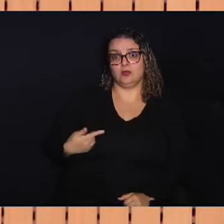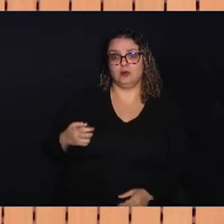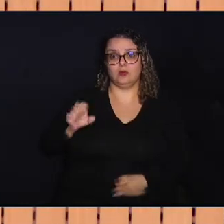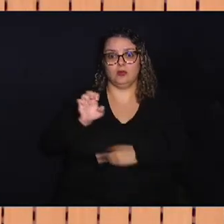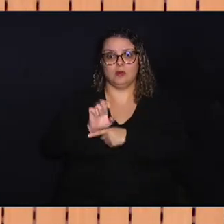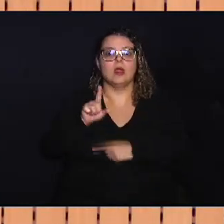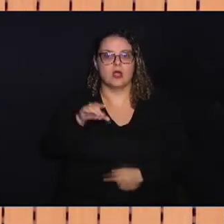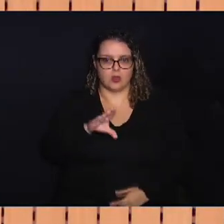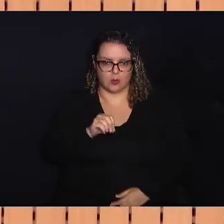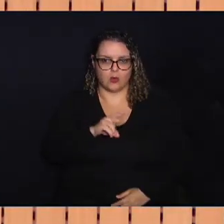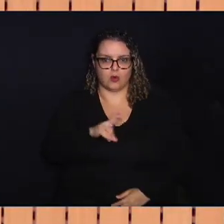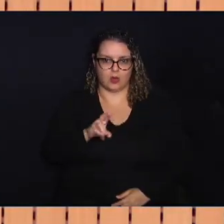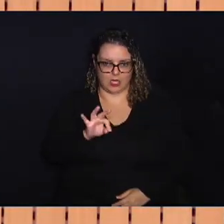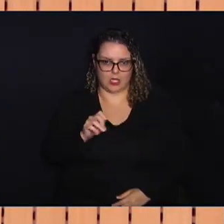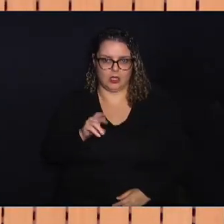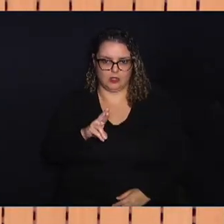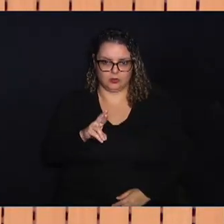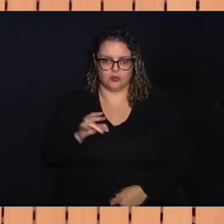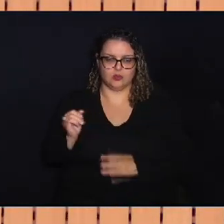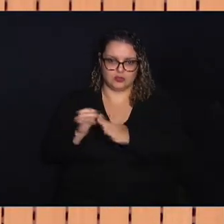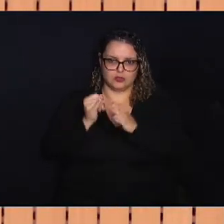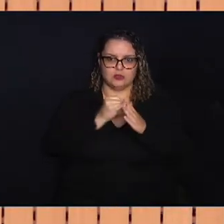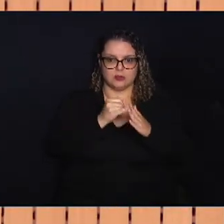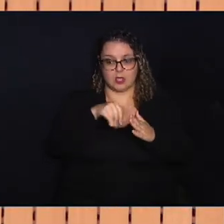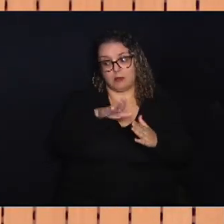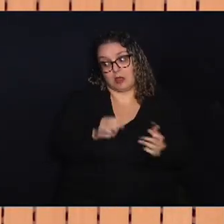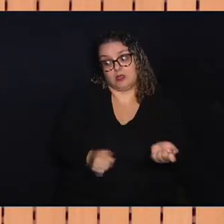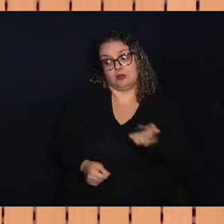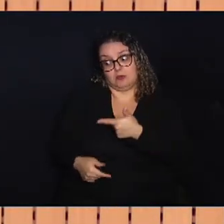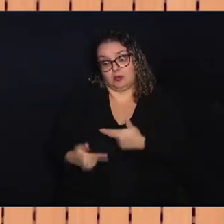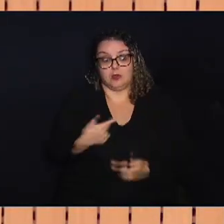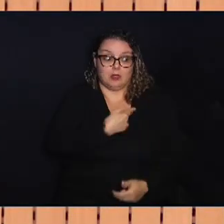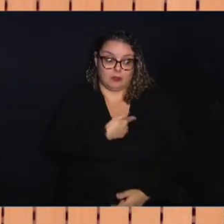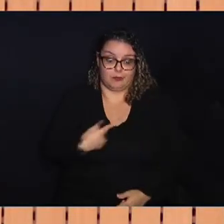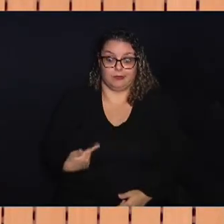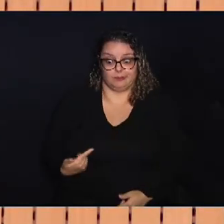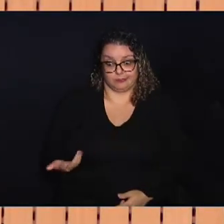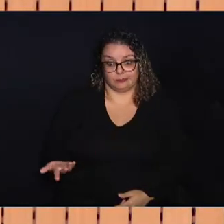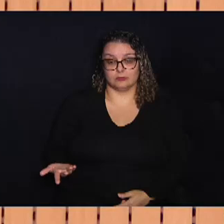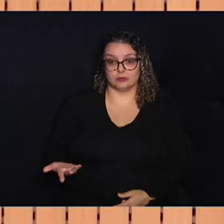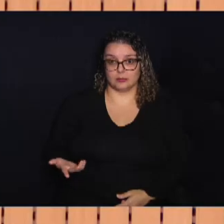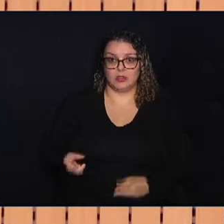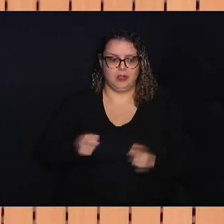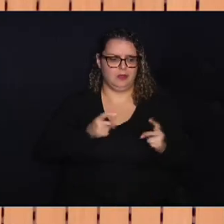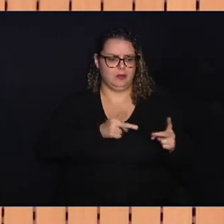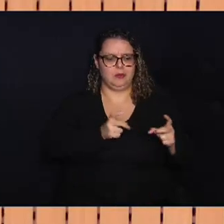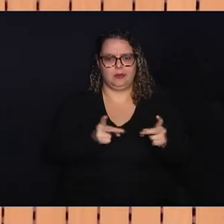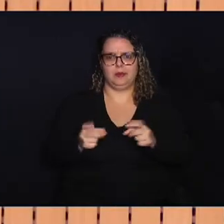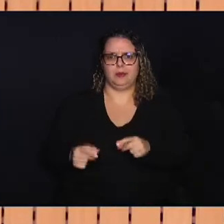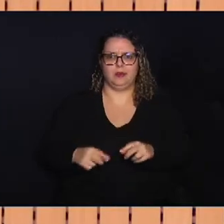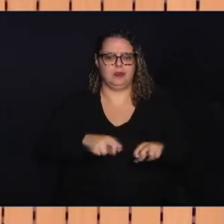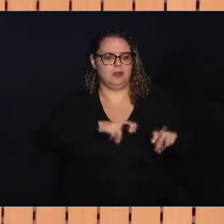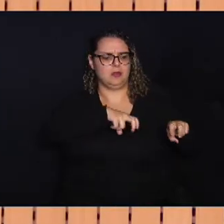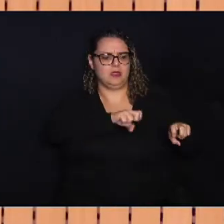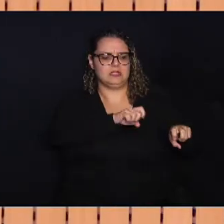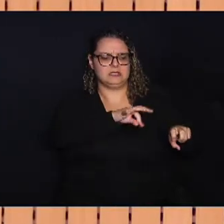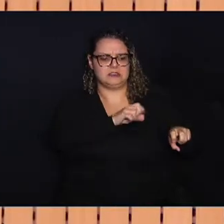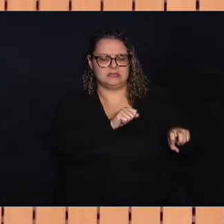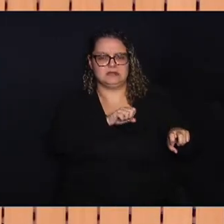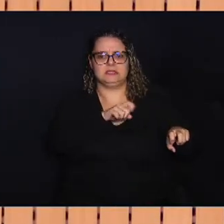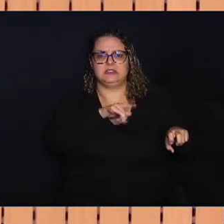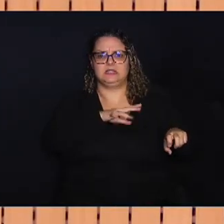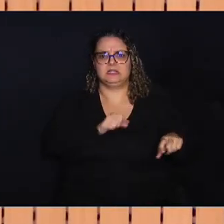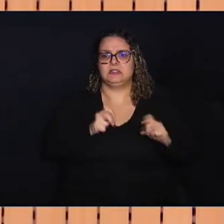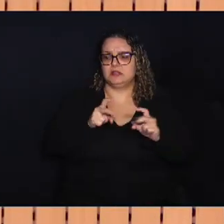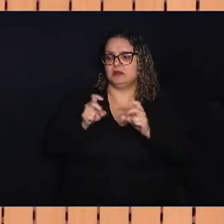de imóveis, porque ele é mais corretor de imóveis do que governador, está vendendo parte da Fazenda Santa Elisa, quer vender de